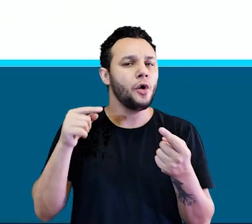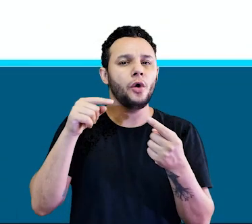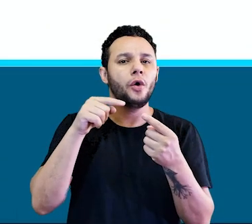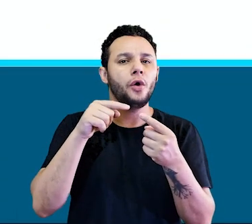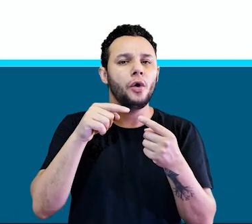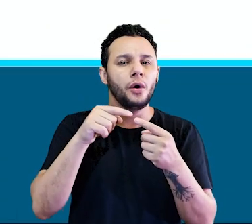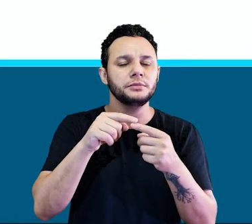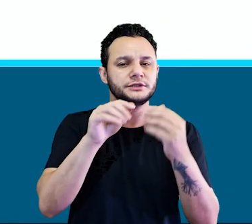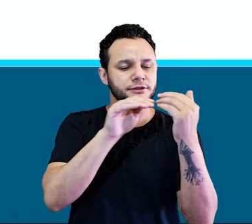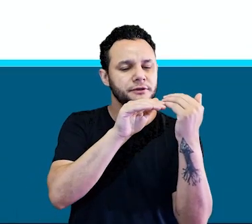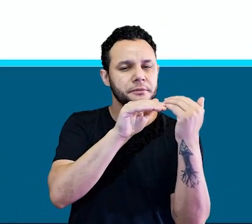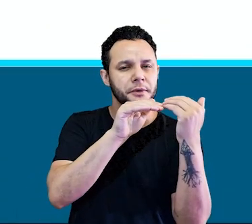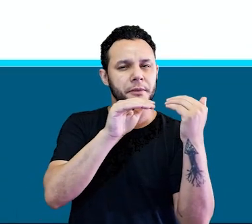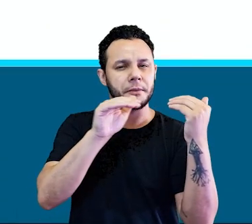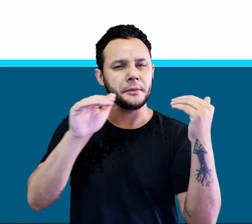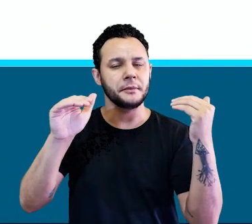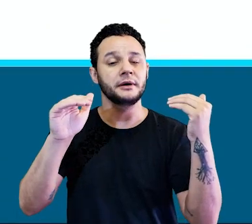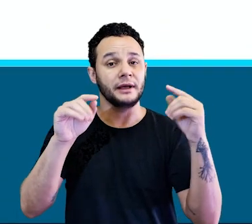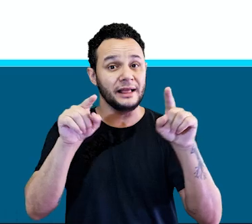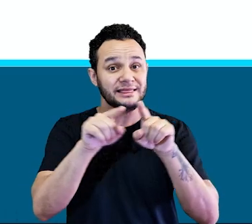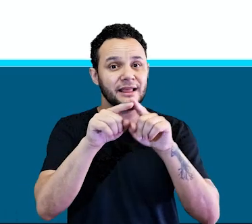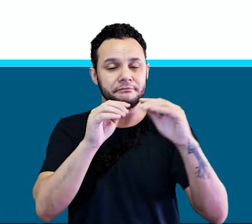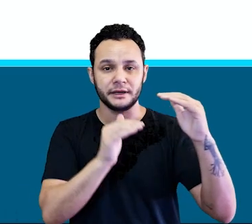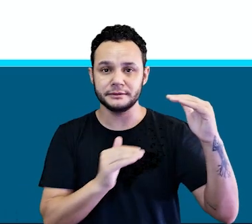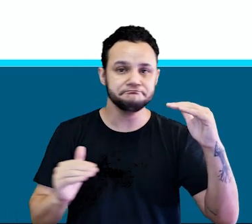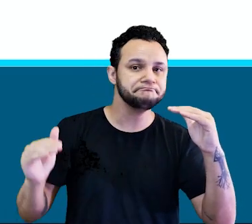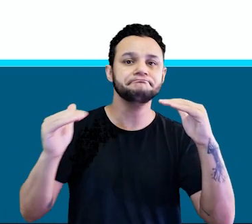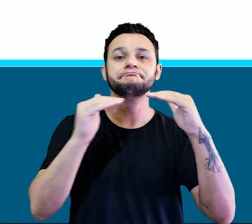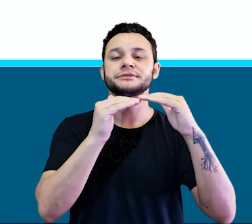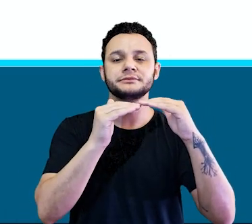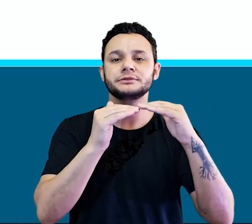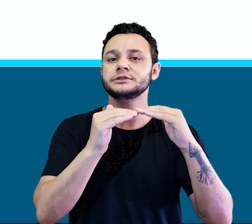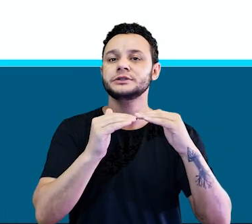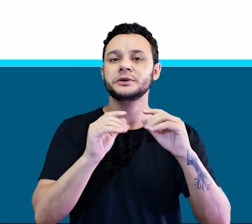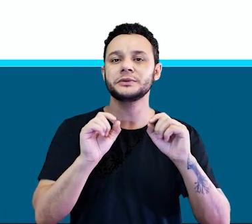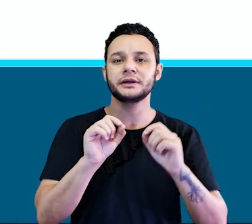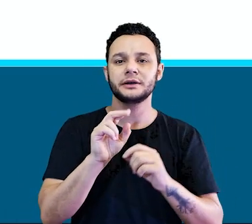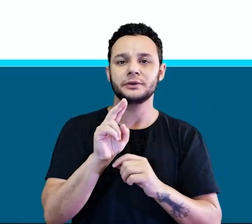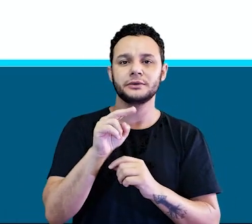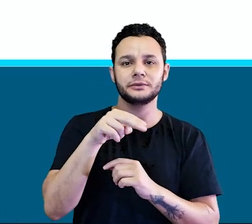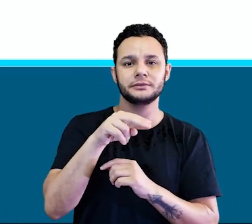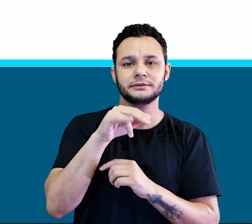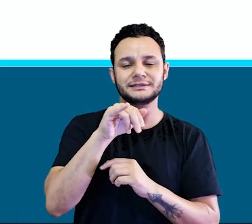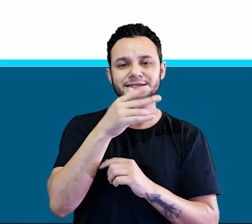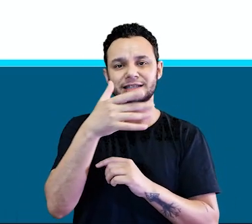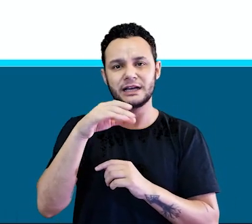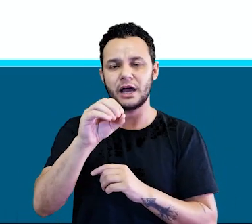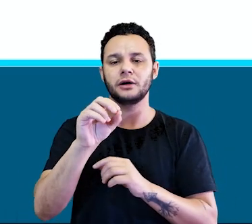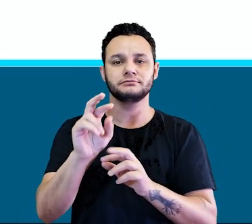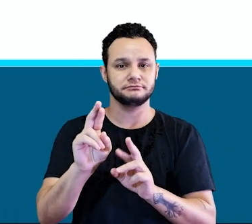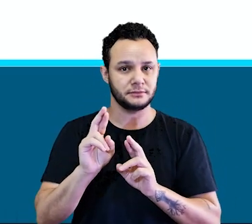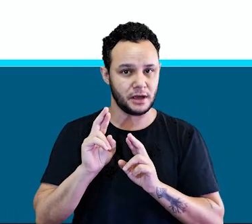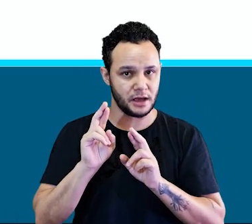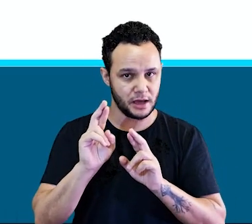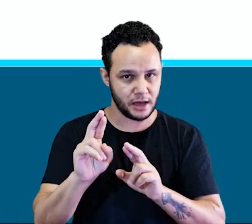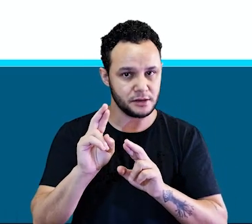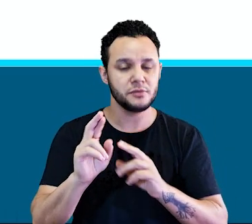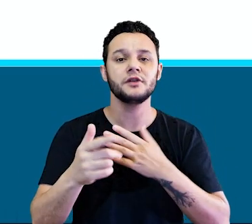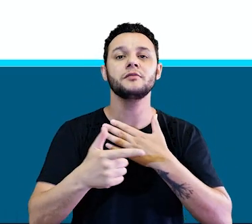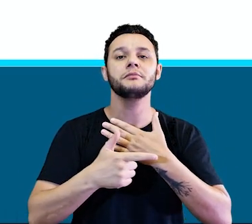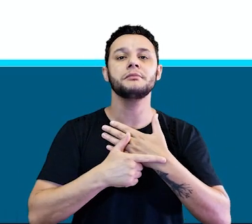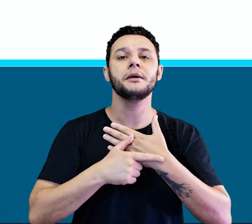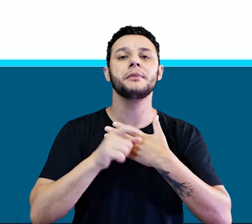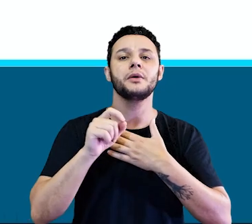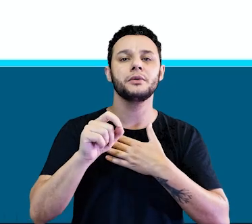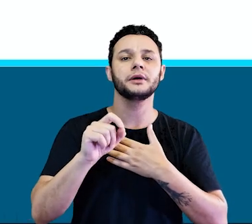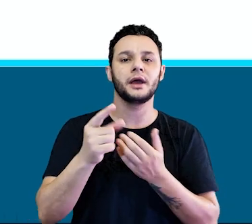para equalizar, digamos, essa proposta, a União, ela também assume um papel